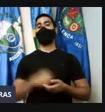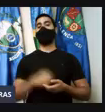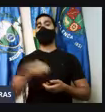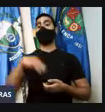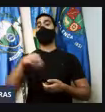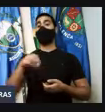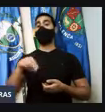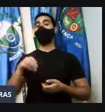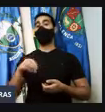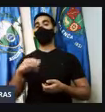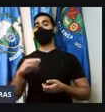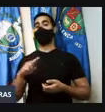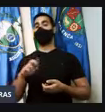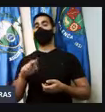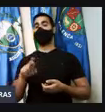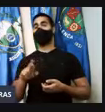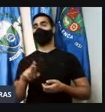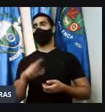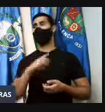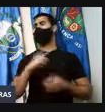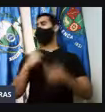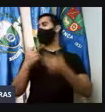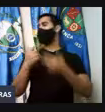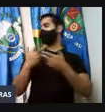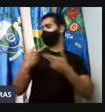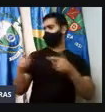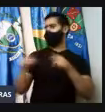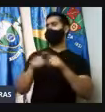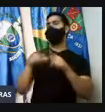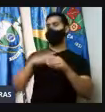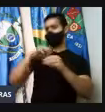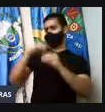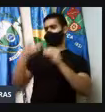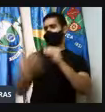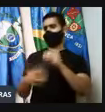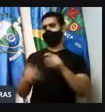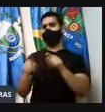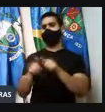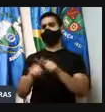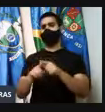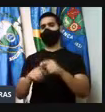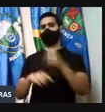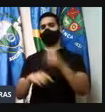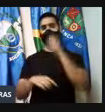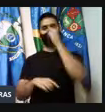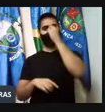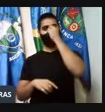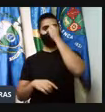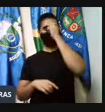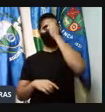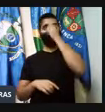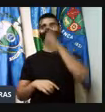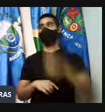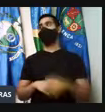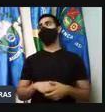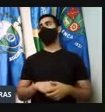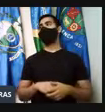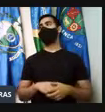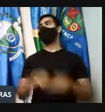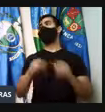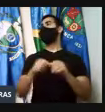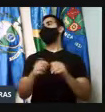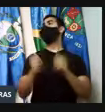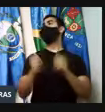monocular. Outras qualidades estão contidas na justificativa apresentada pelo novo vereador, que faz parte integrante